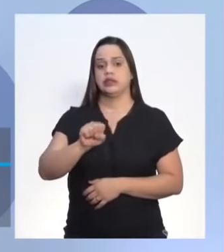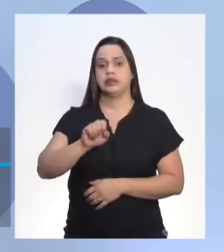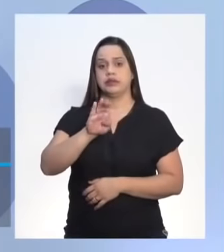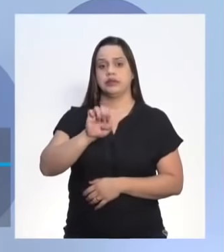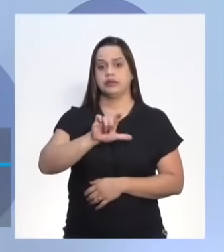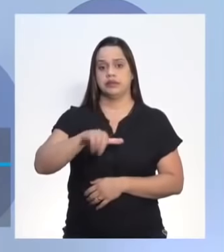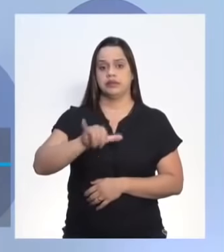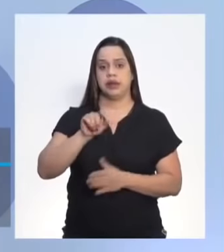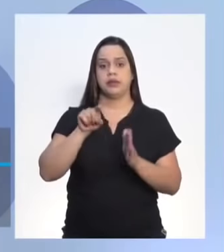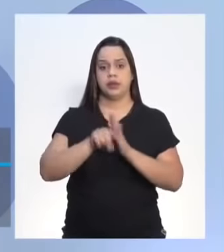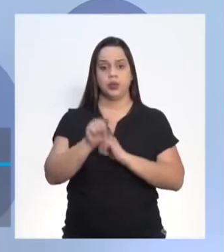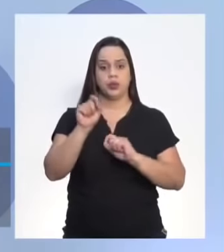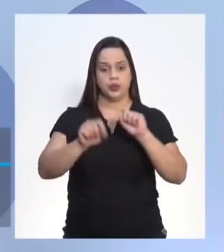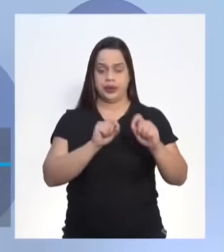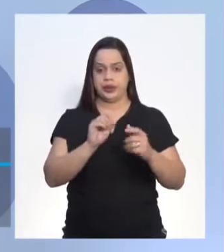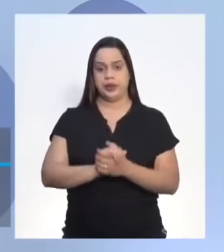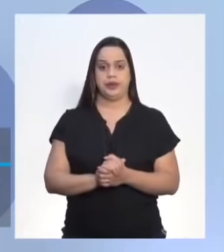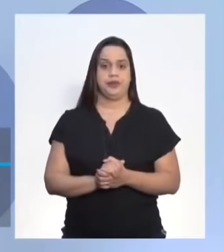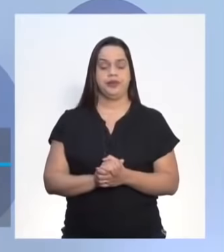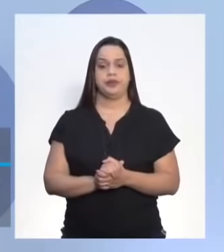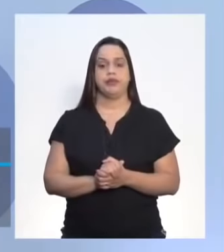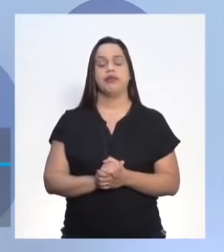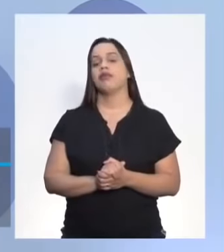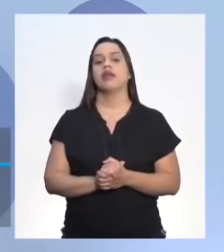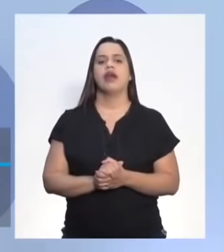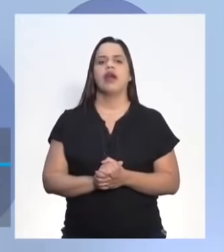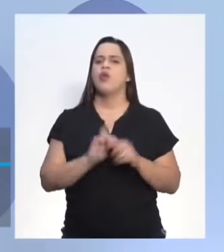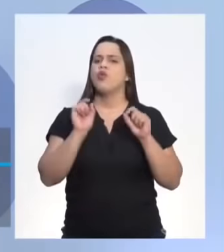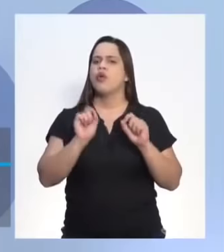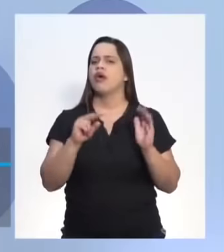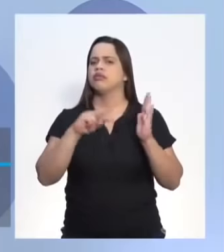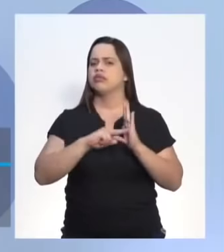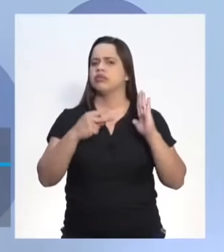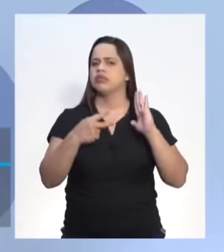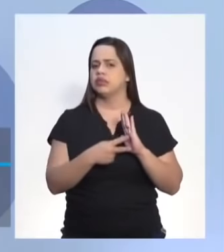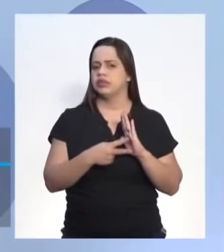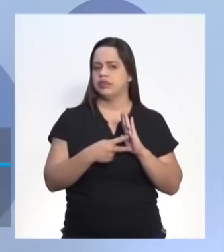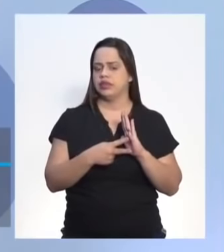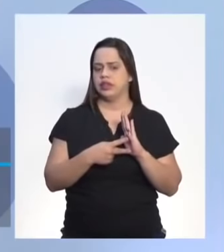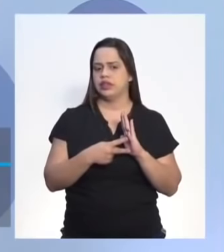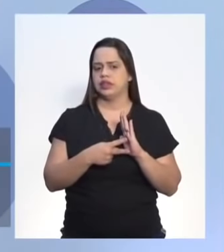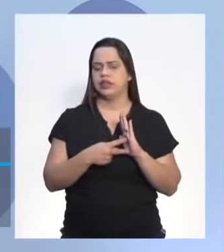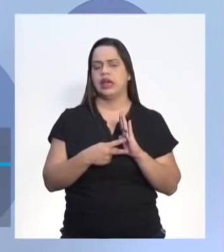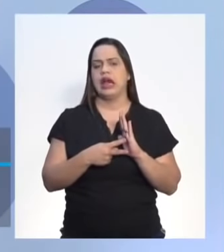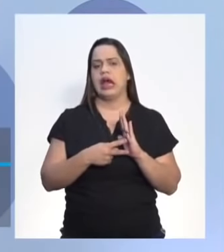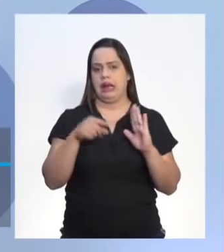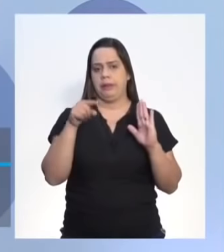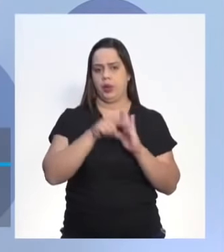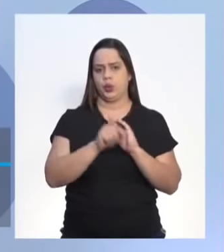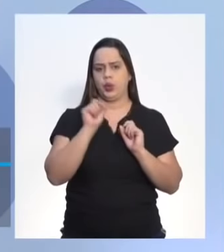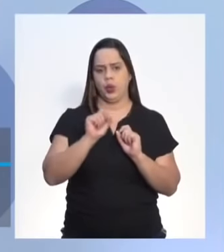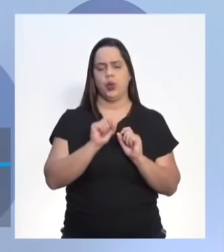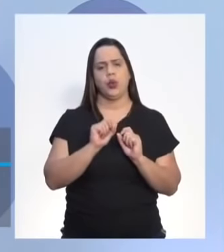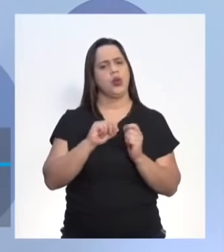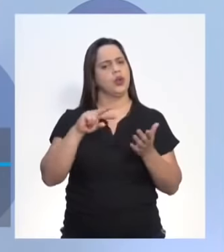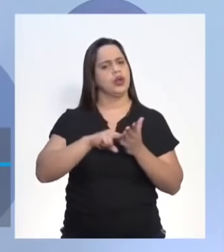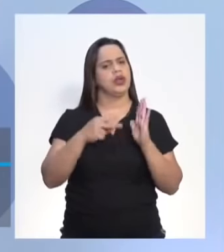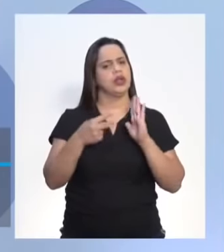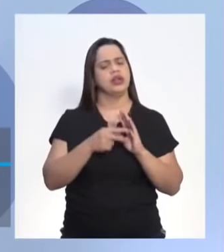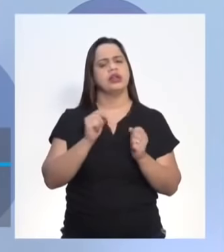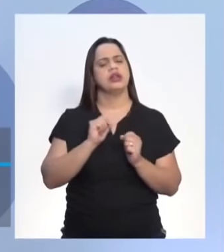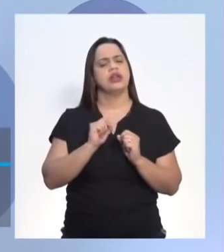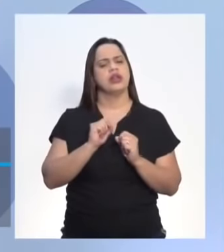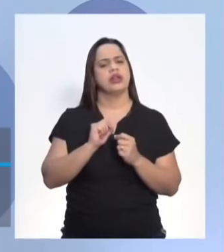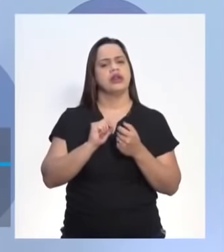aí, ó, se você tiver uma pergunta, colocar no chat. O que significa, no caso aqui, ela quer saber o que significa, a expressão,